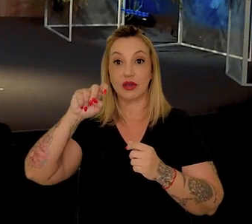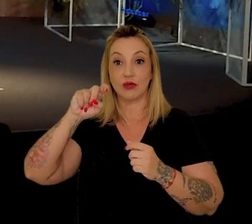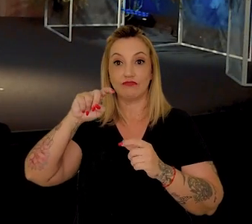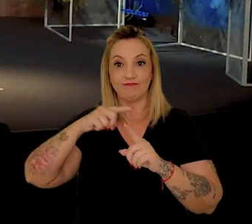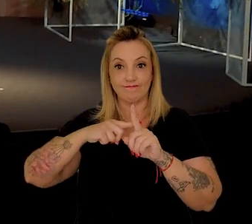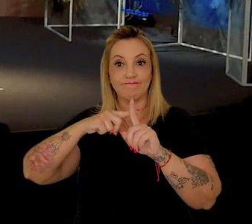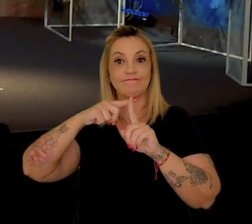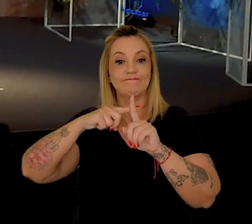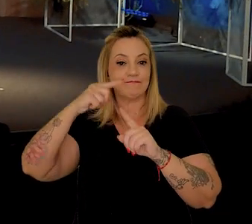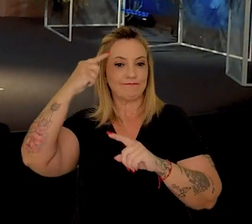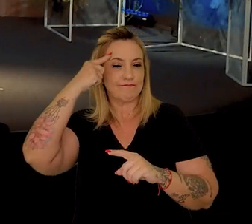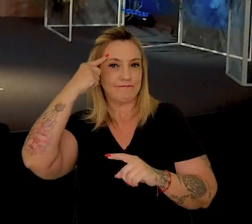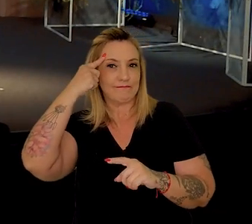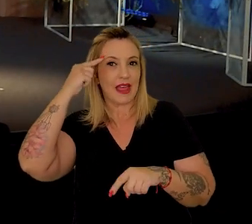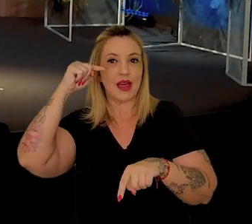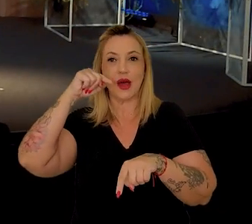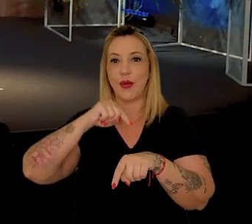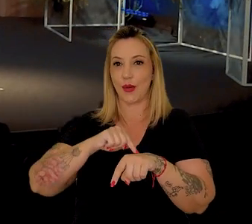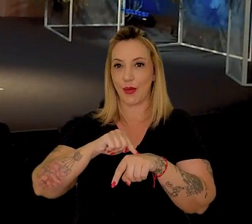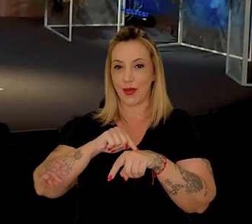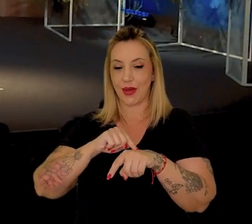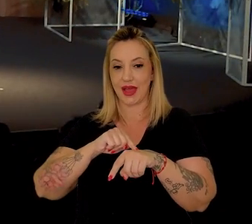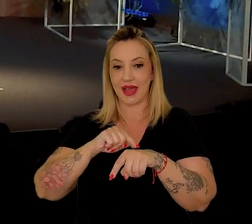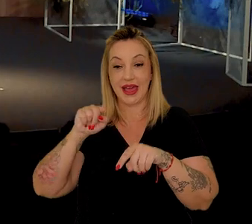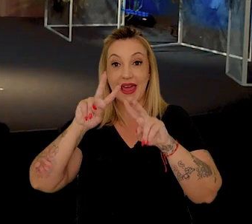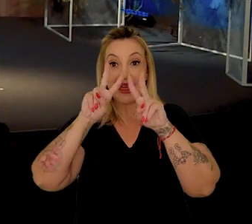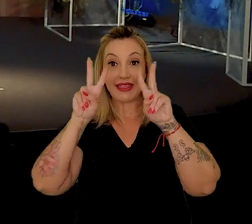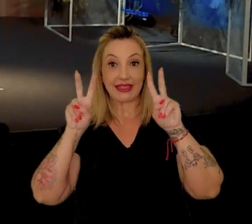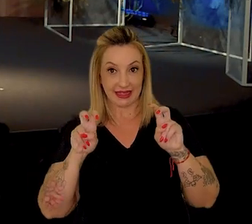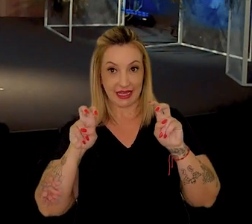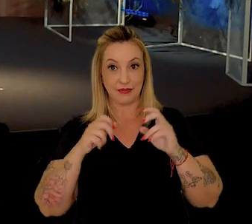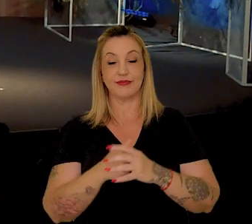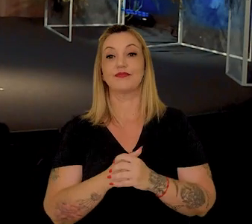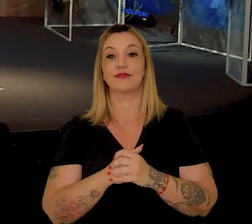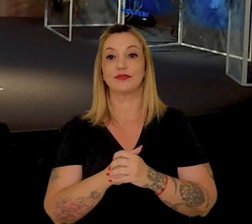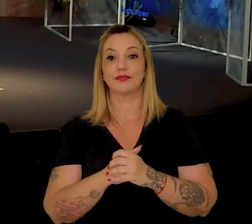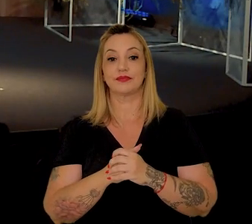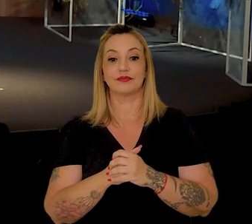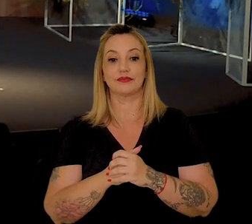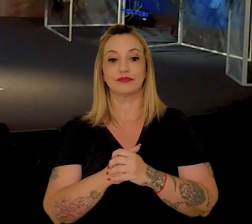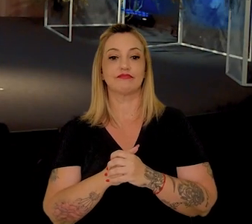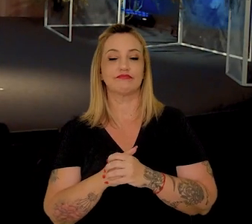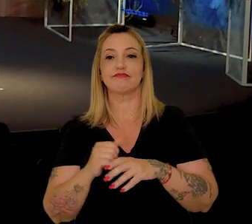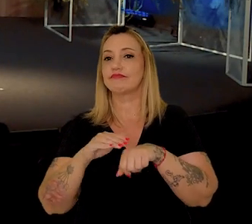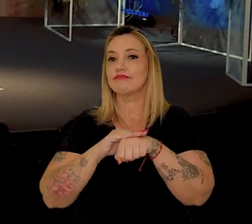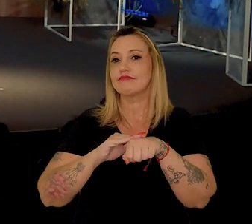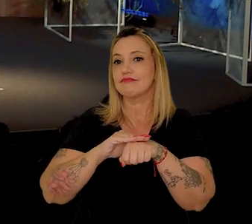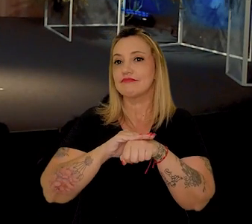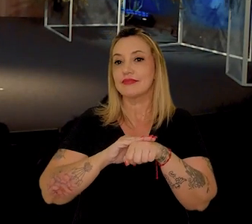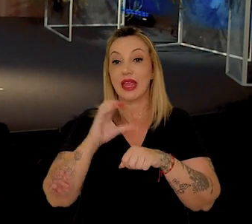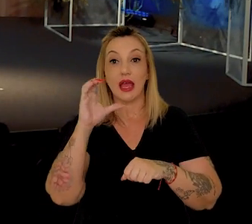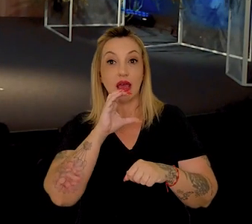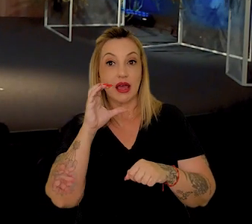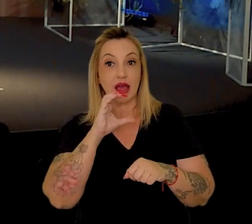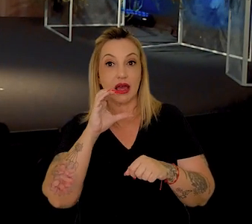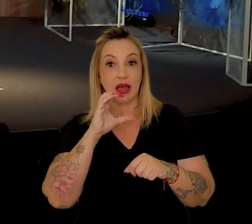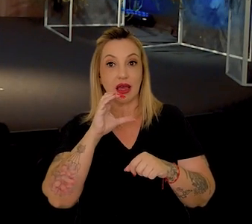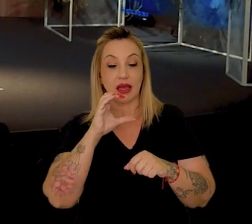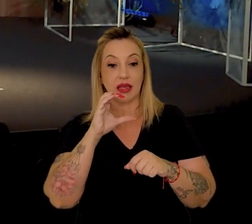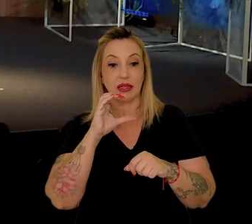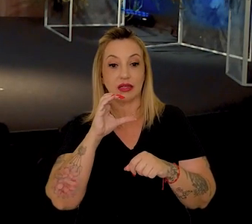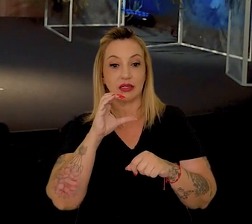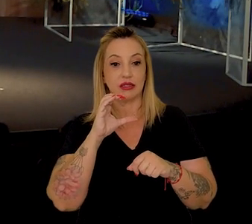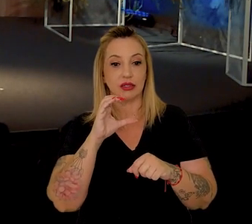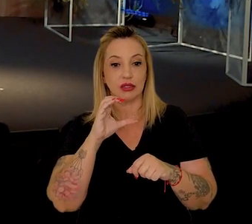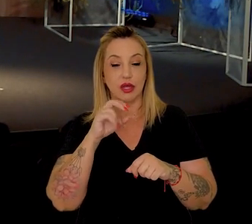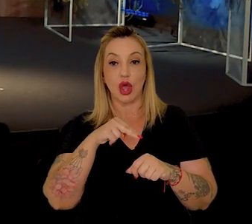se pensou esse tema assim nas conversas imediatamente pro eh